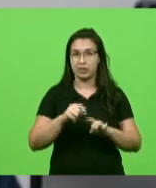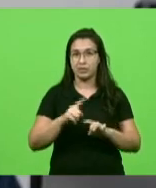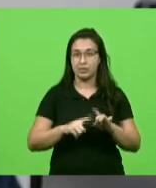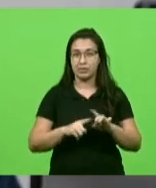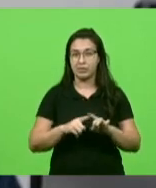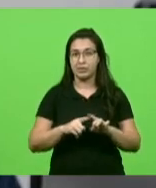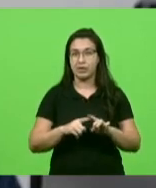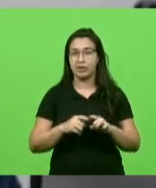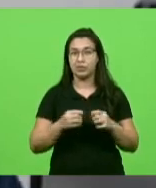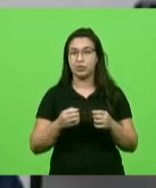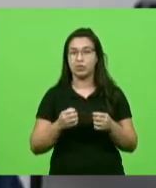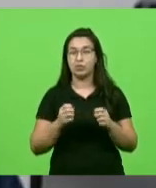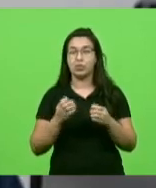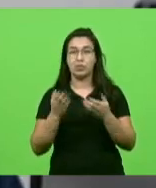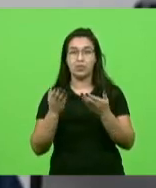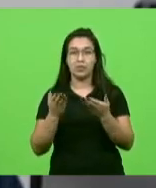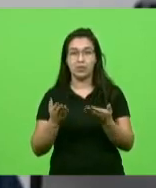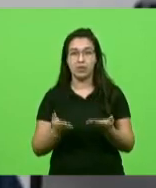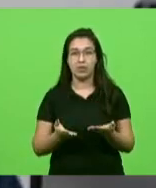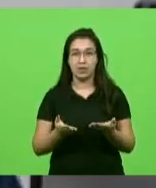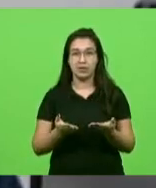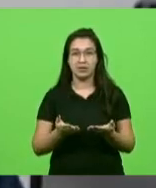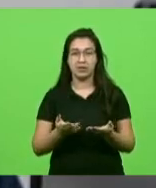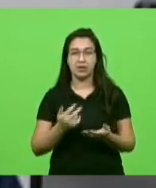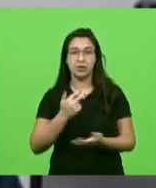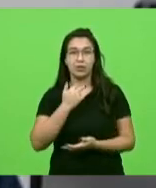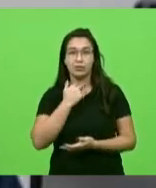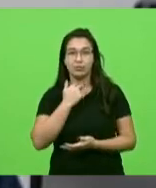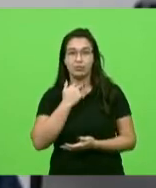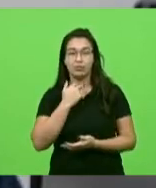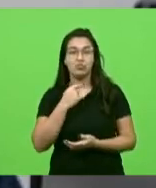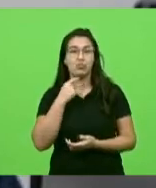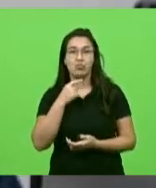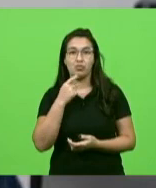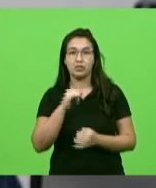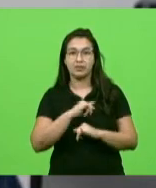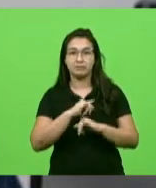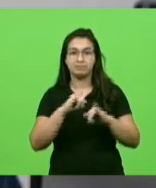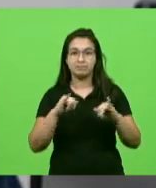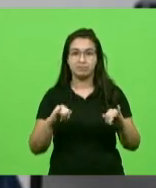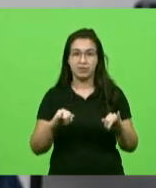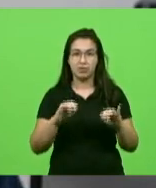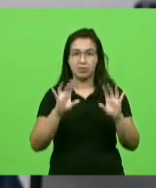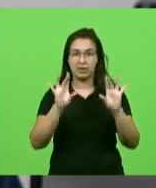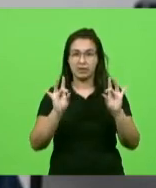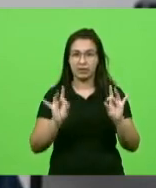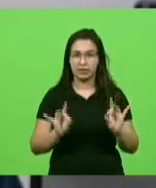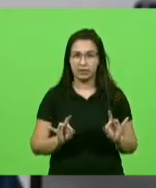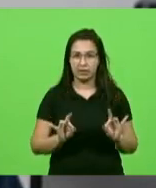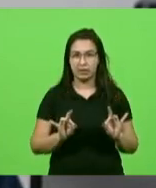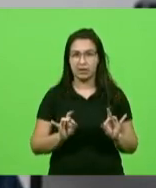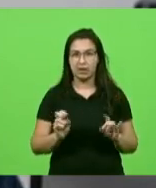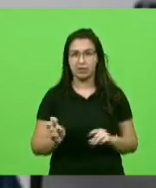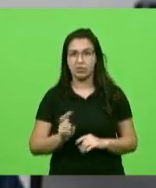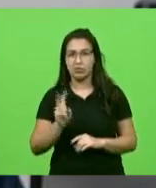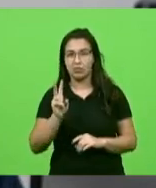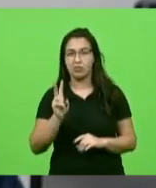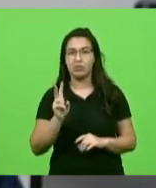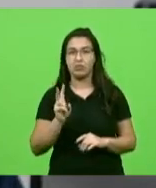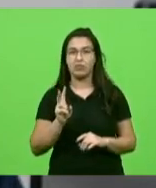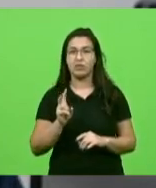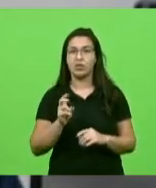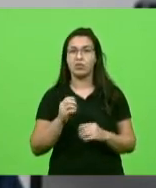no cipoal de fatos e circunstâncias não permitindo informar ainda que mínima e fechou futuramente um juízo de valor sobre o